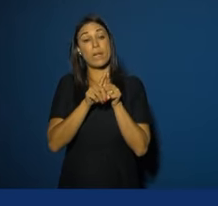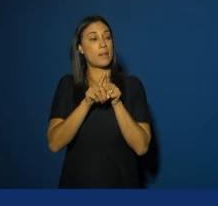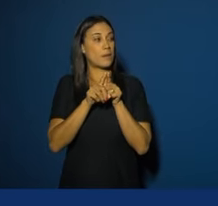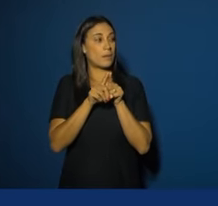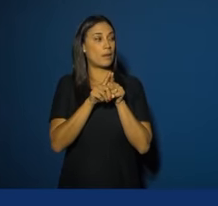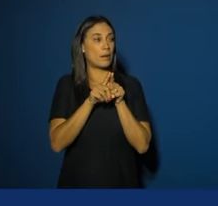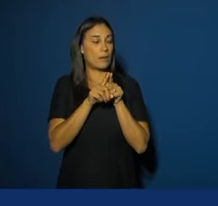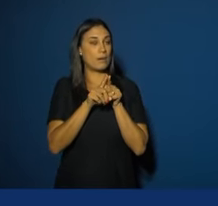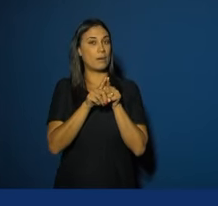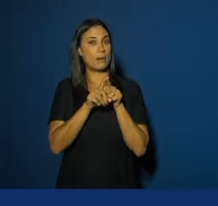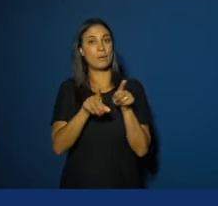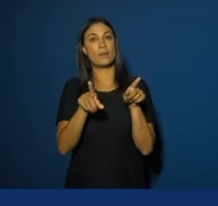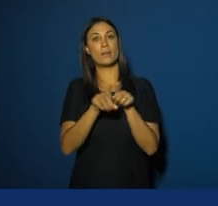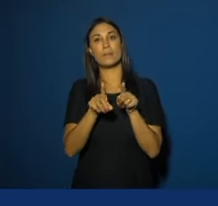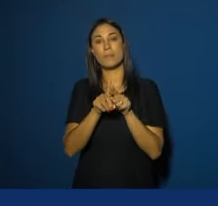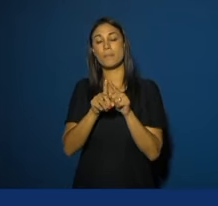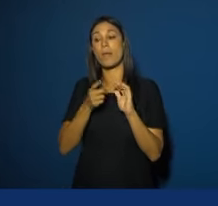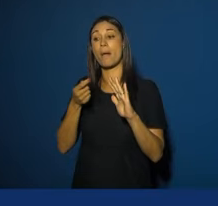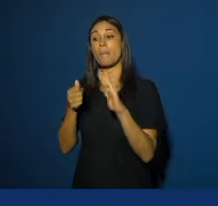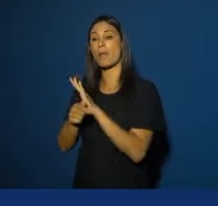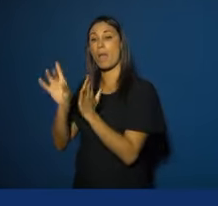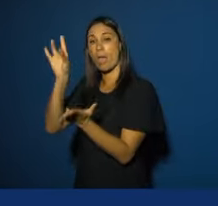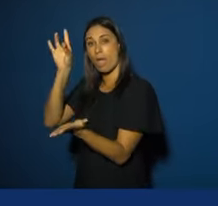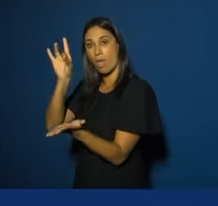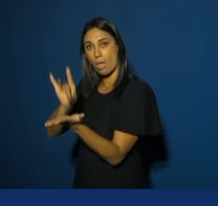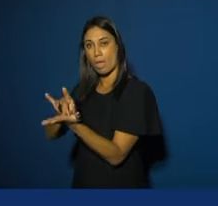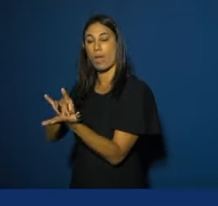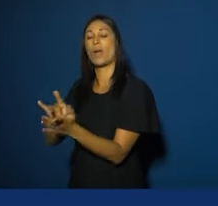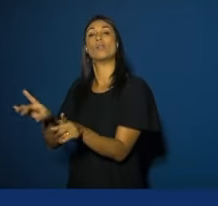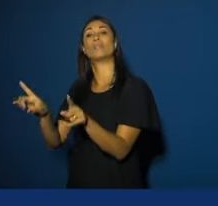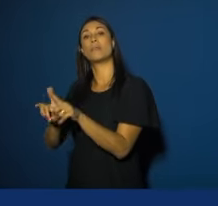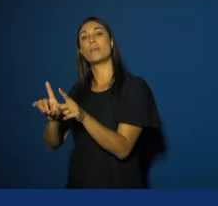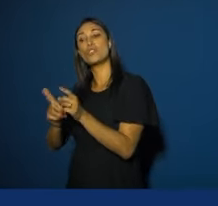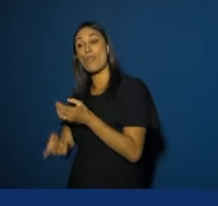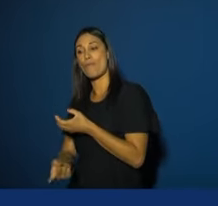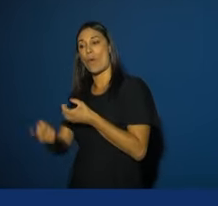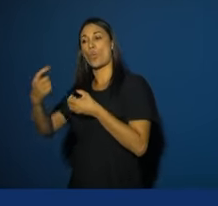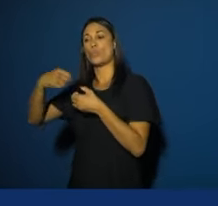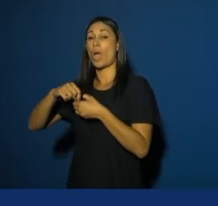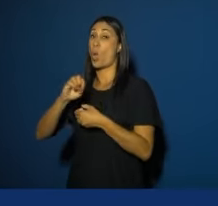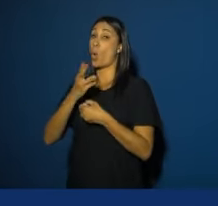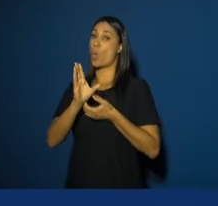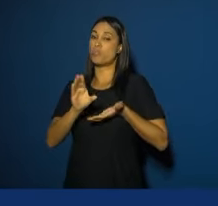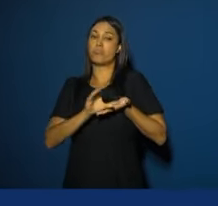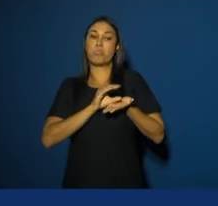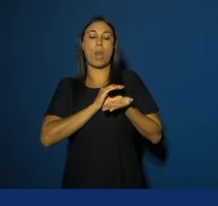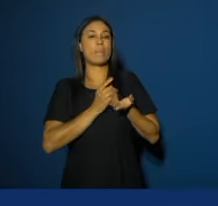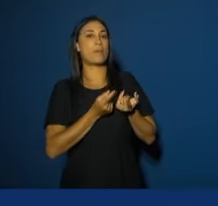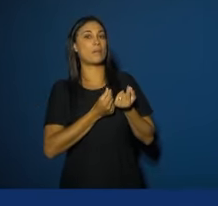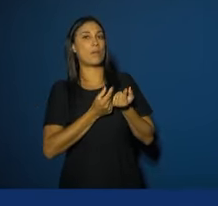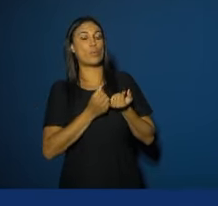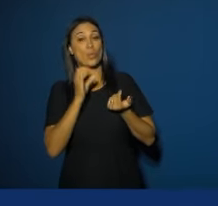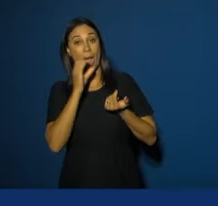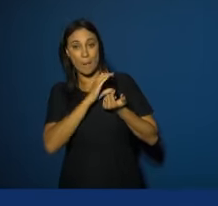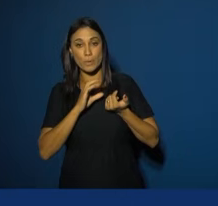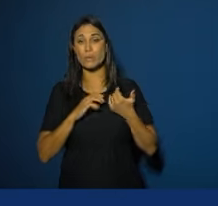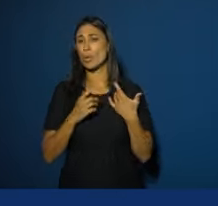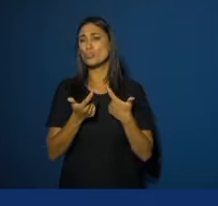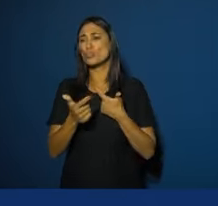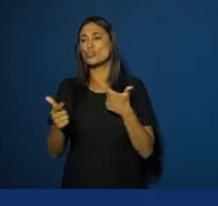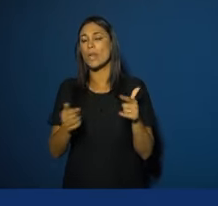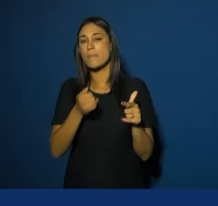e ter que aplicar na economia real a fim de recuperar ou ganhar mais recursos mais rápido possível então não